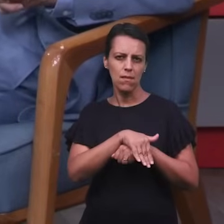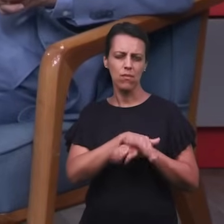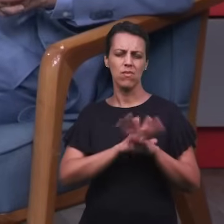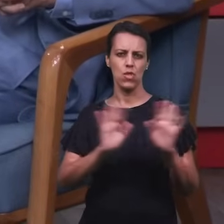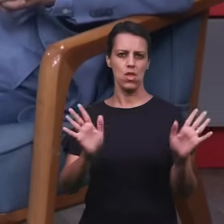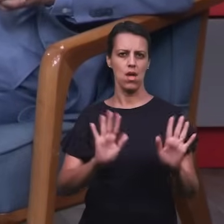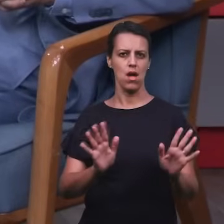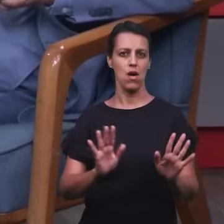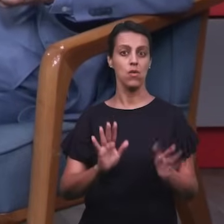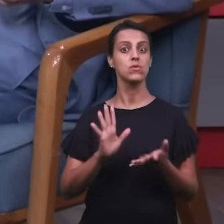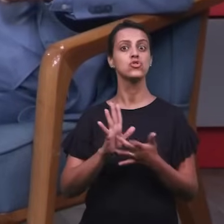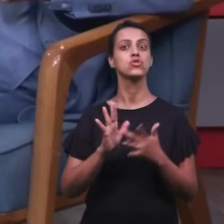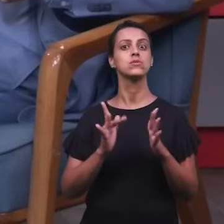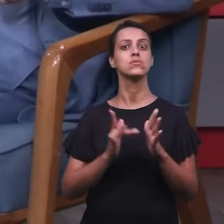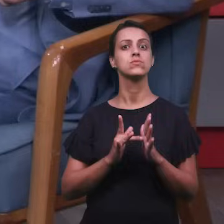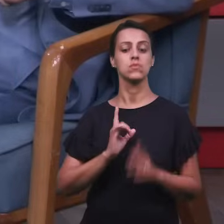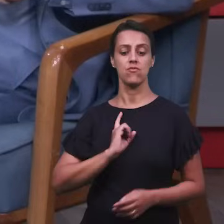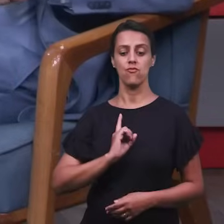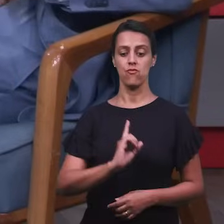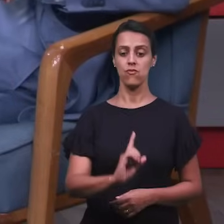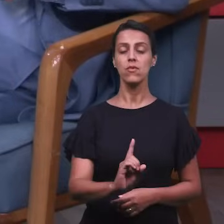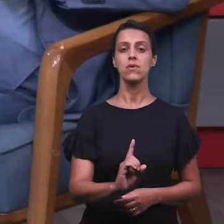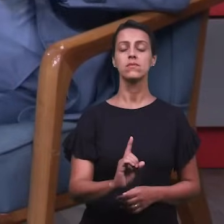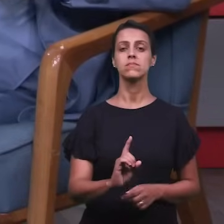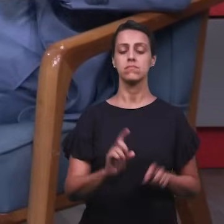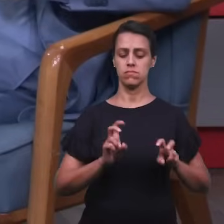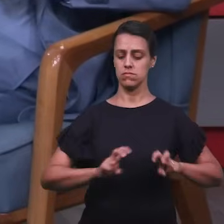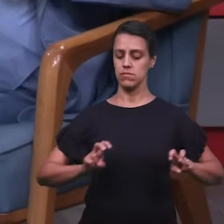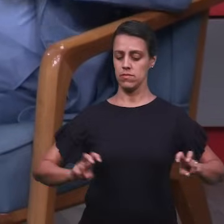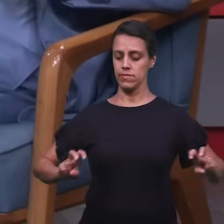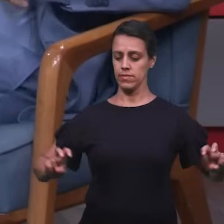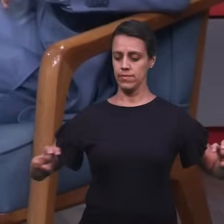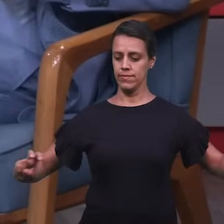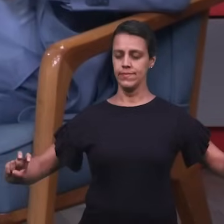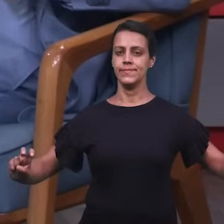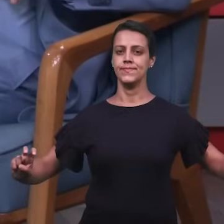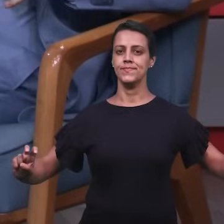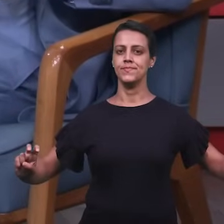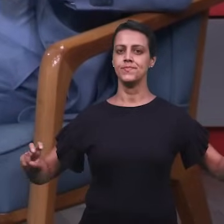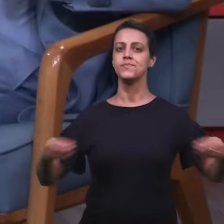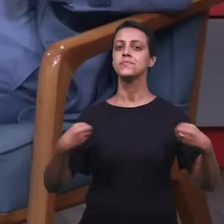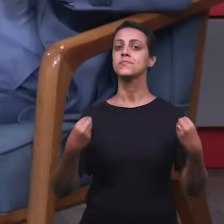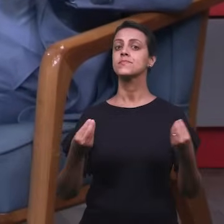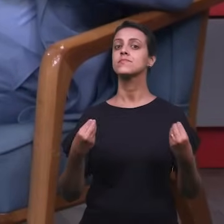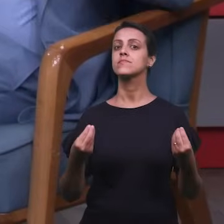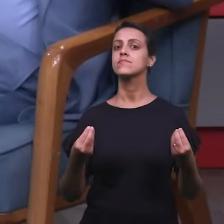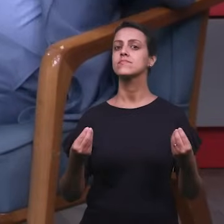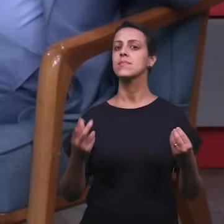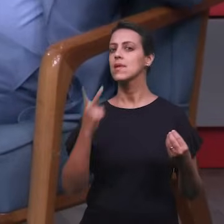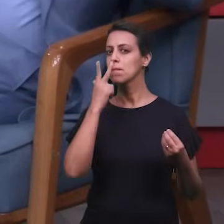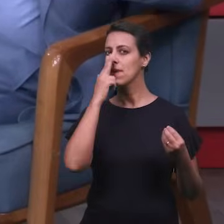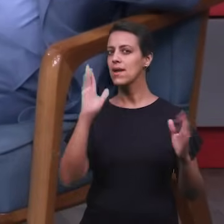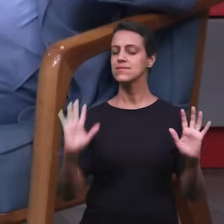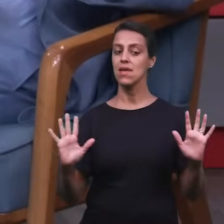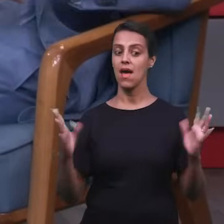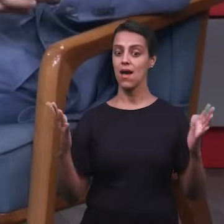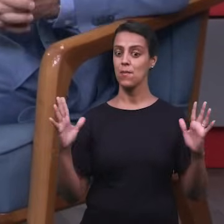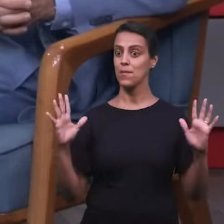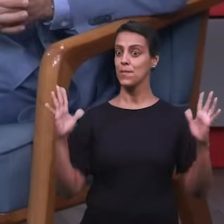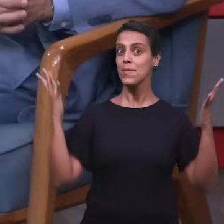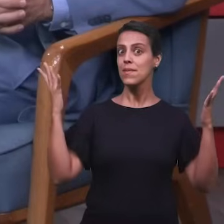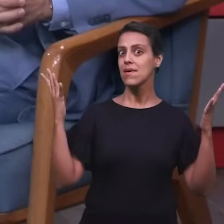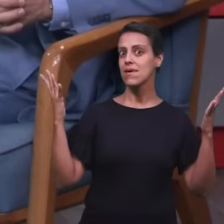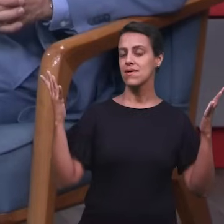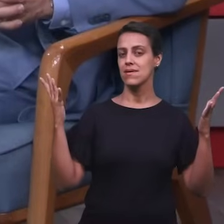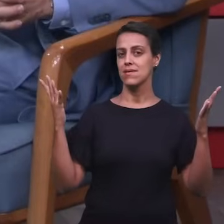não. Jesus foi lá para participar, para comemorar com os